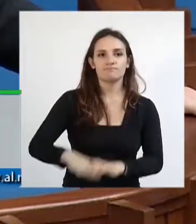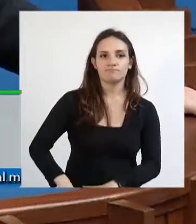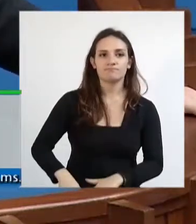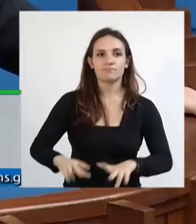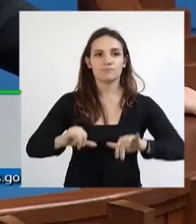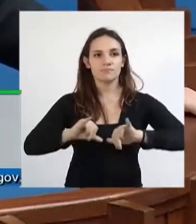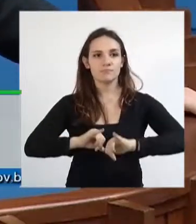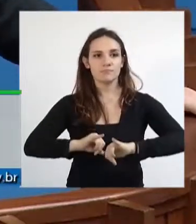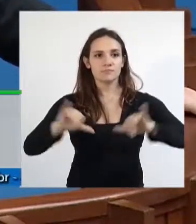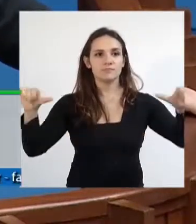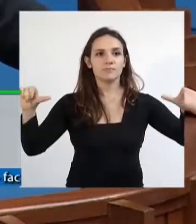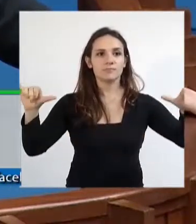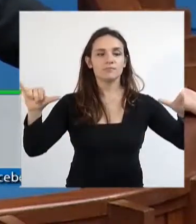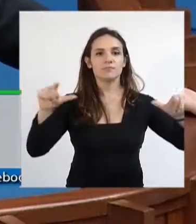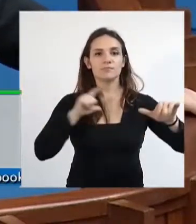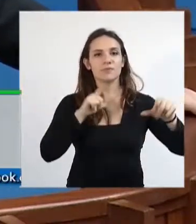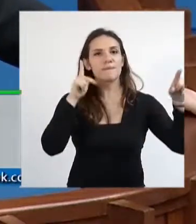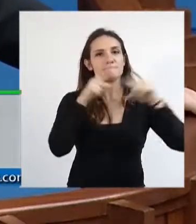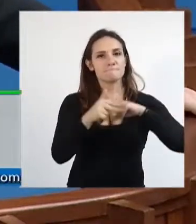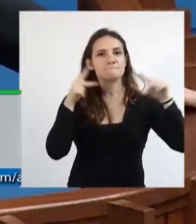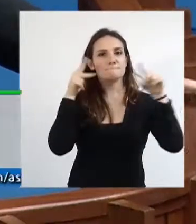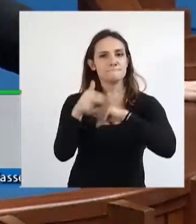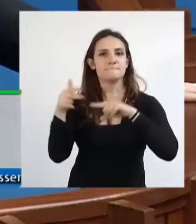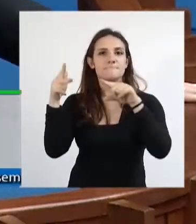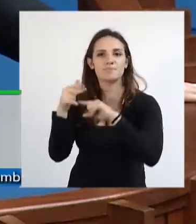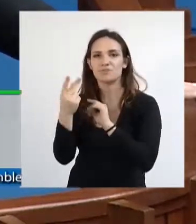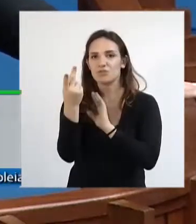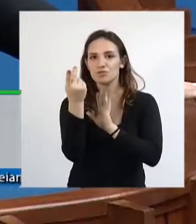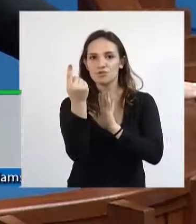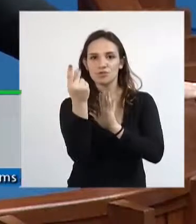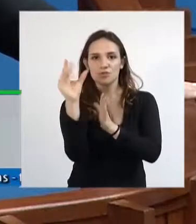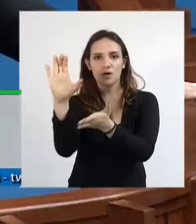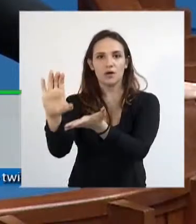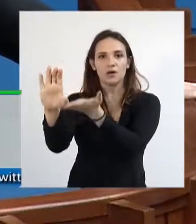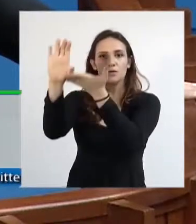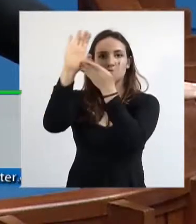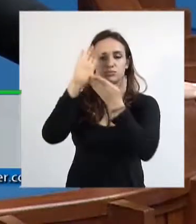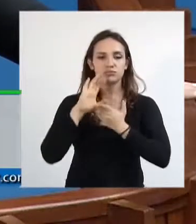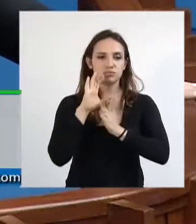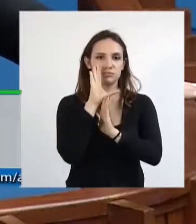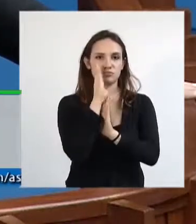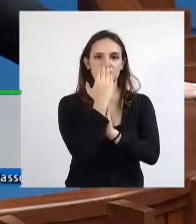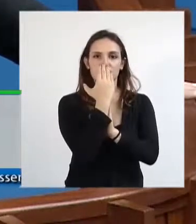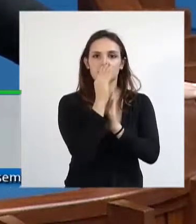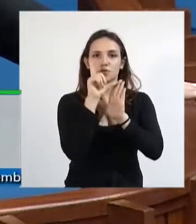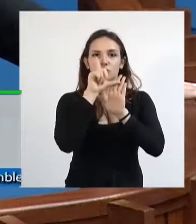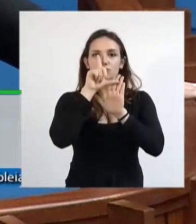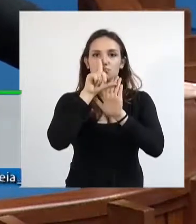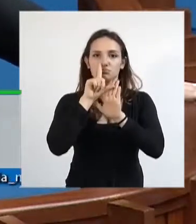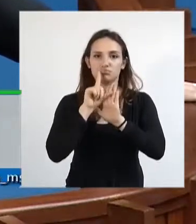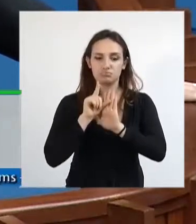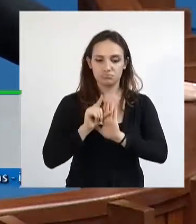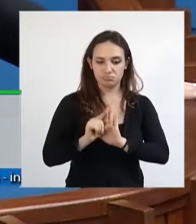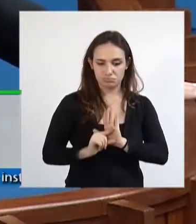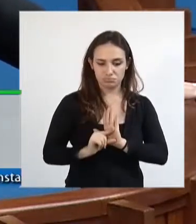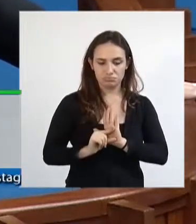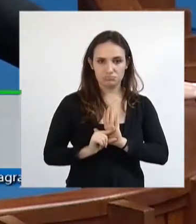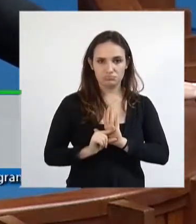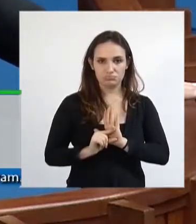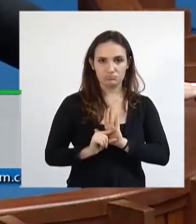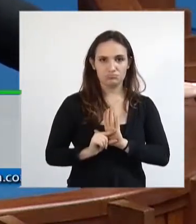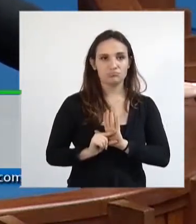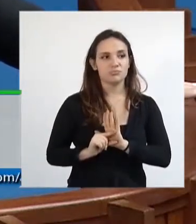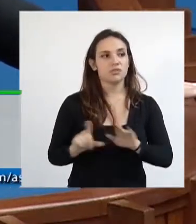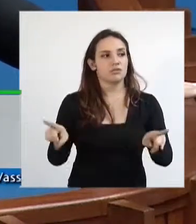cortes monstruosos de recursos e ainda um